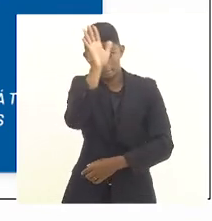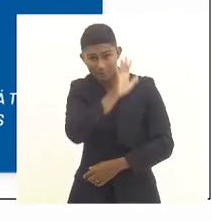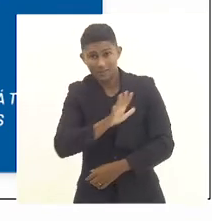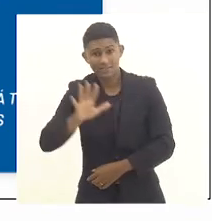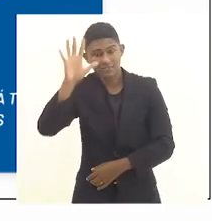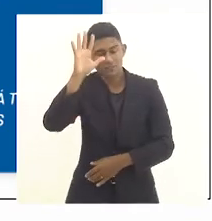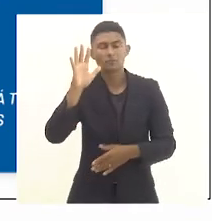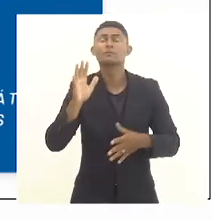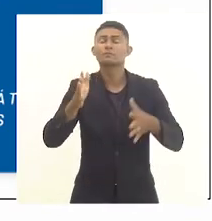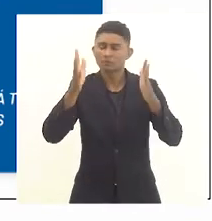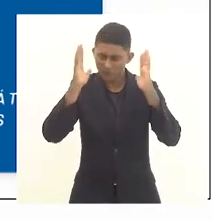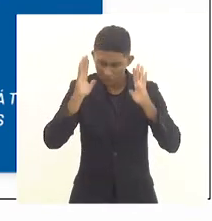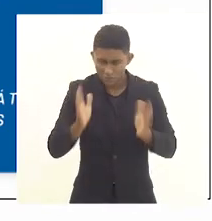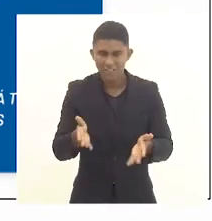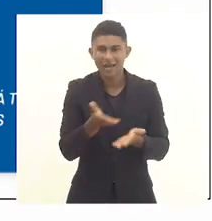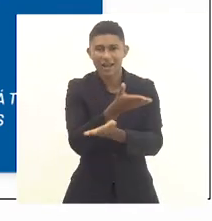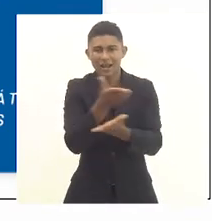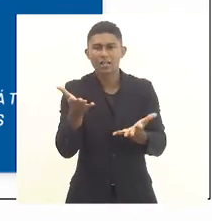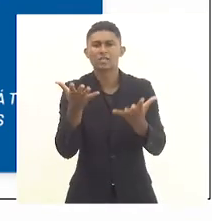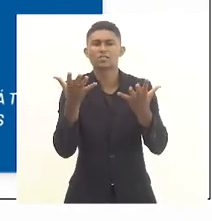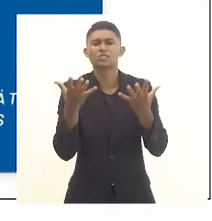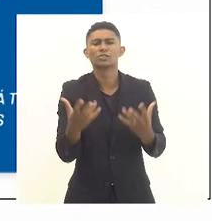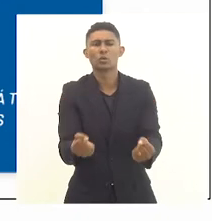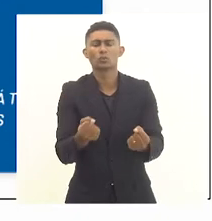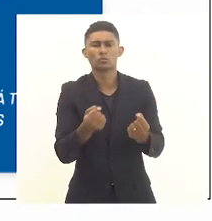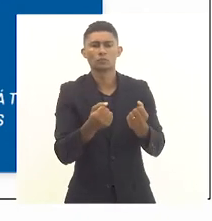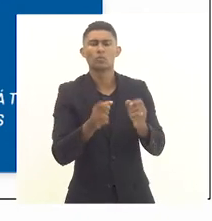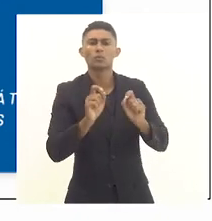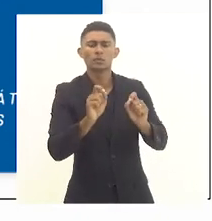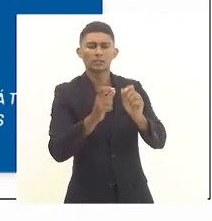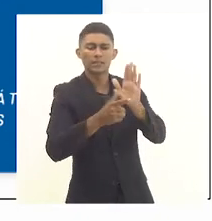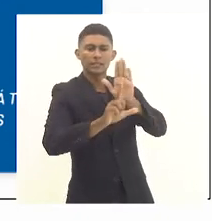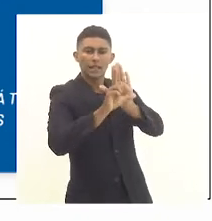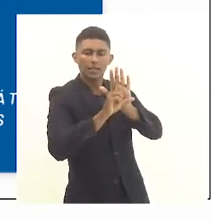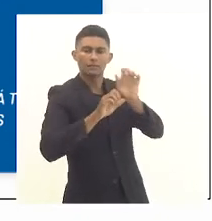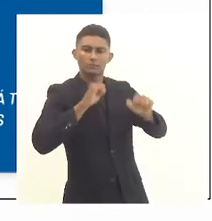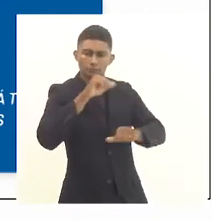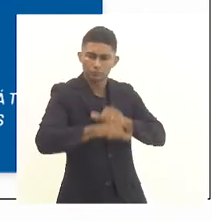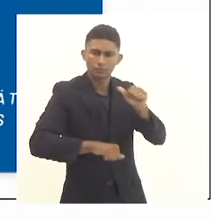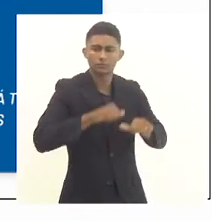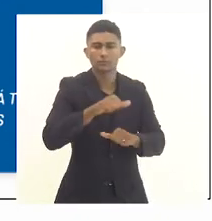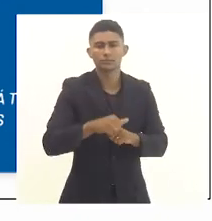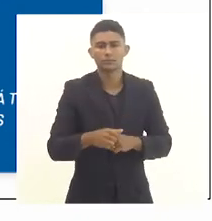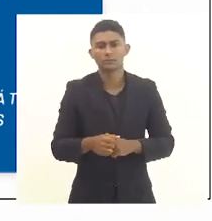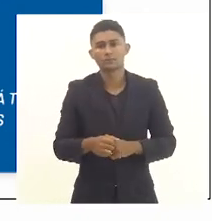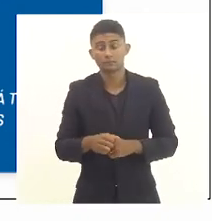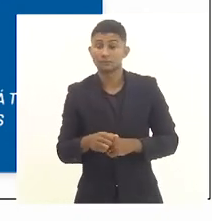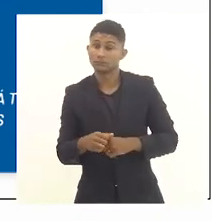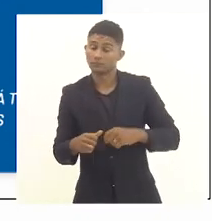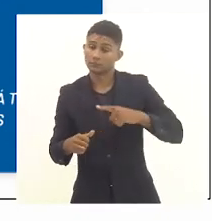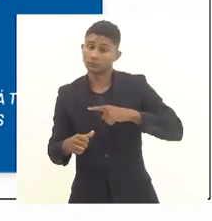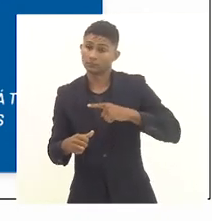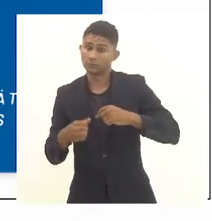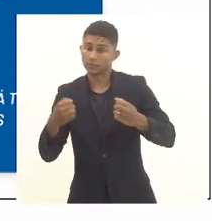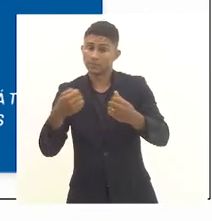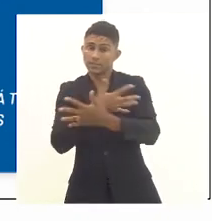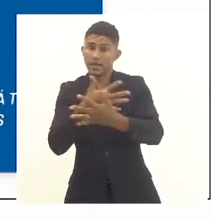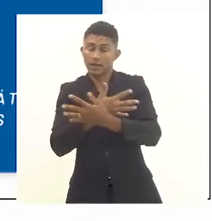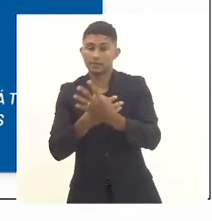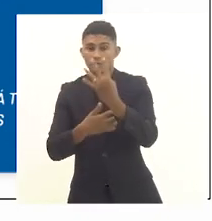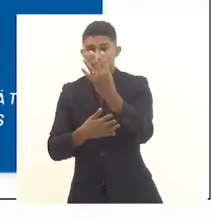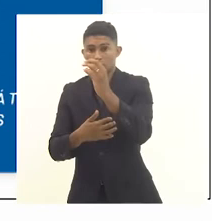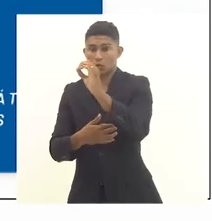concluíram por esse movimento Antênese uma atualização de legislação municipal, entre 400 cidades que falamos agora